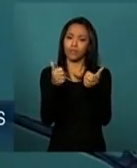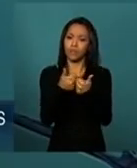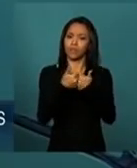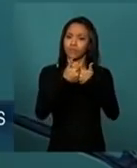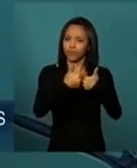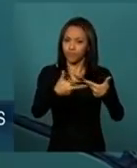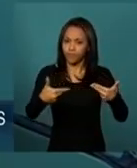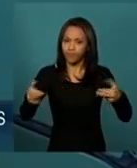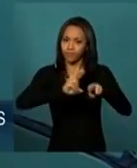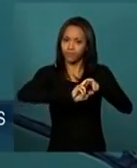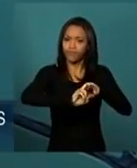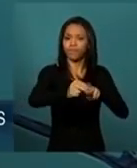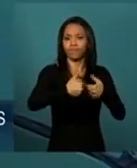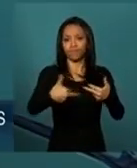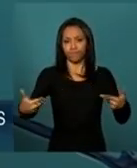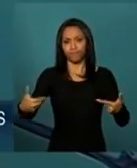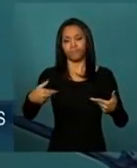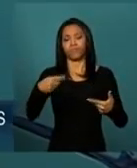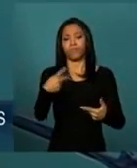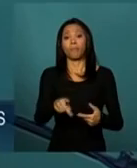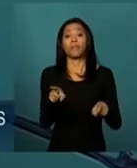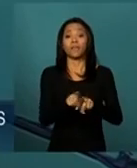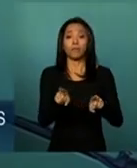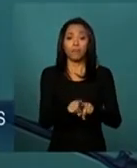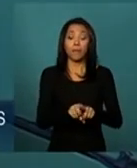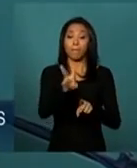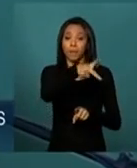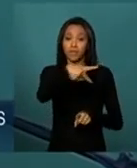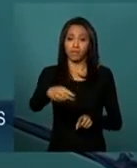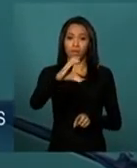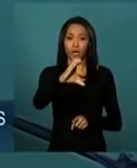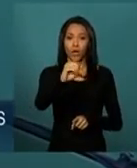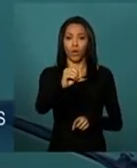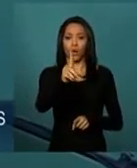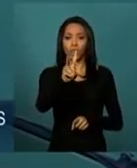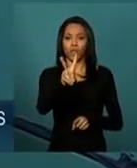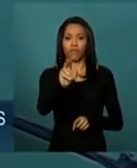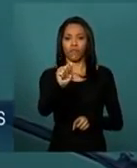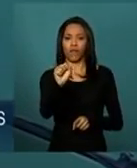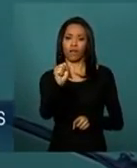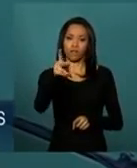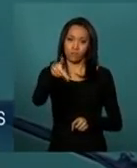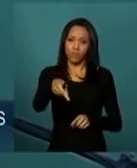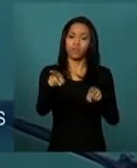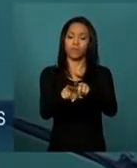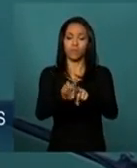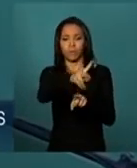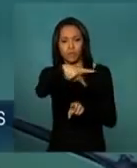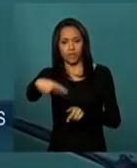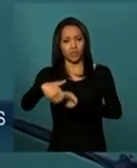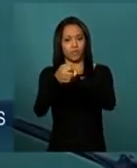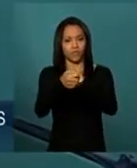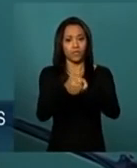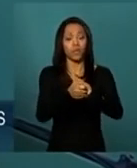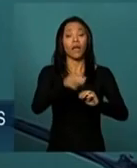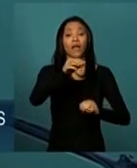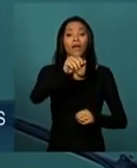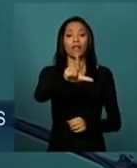Urbana. Excelentíssimo senhor Elmo Vaz, presidente da Codevasf. Excelentíssimo senhor Arinaldo